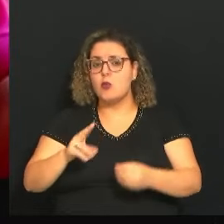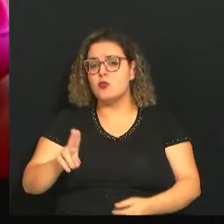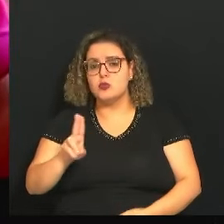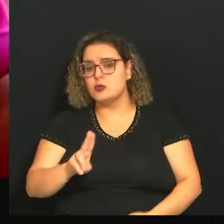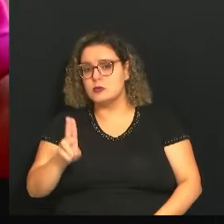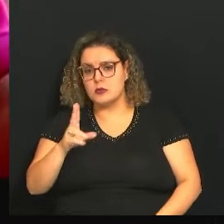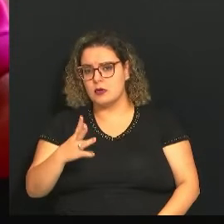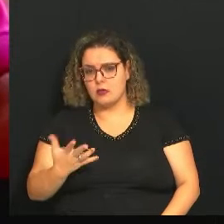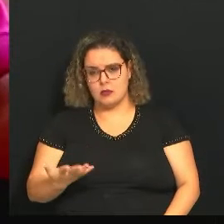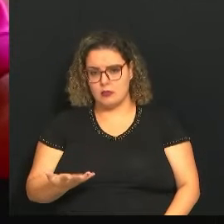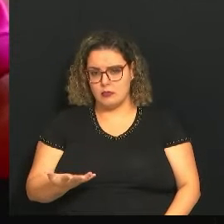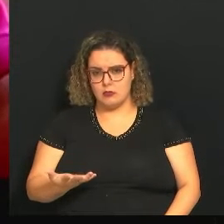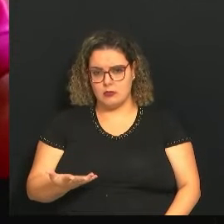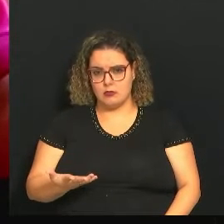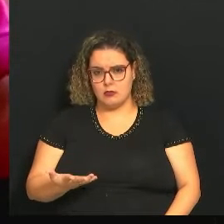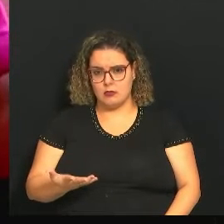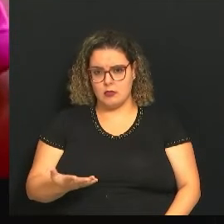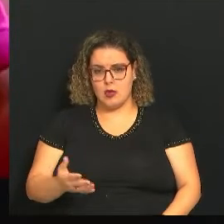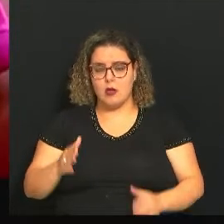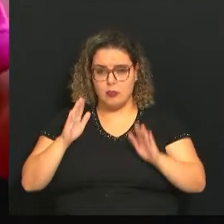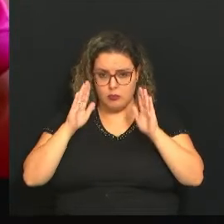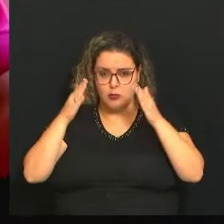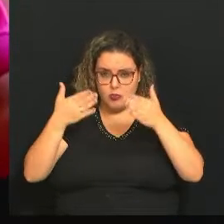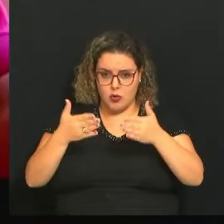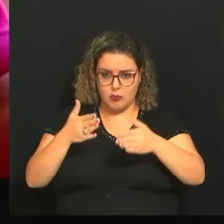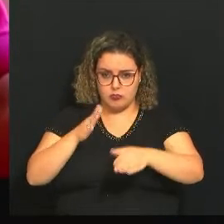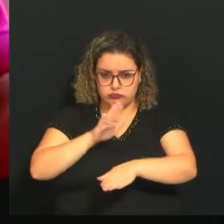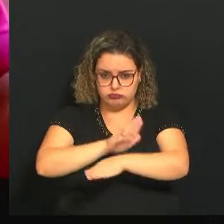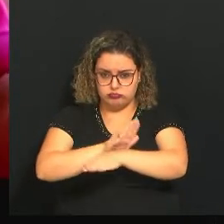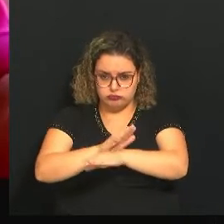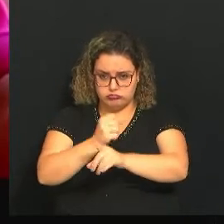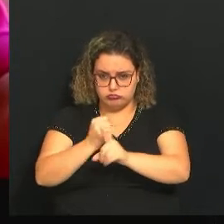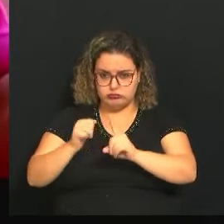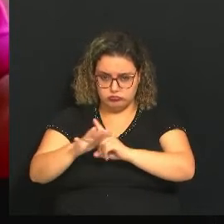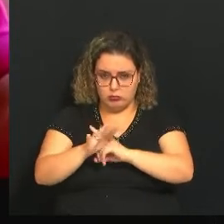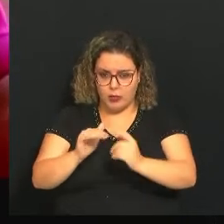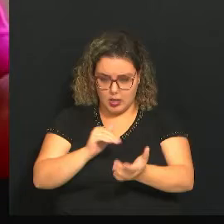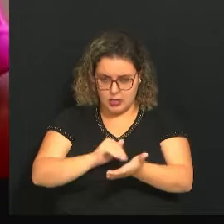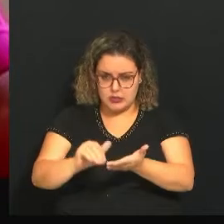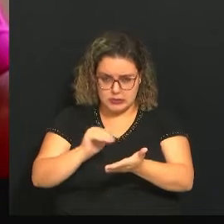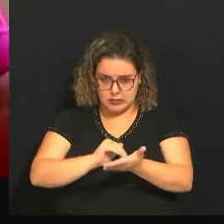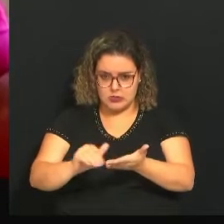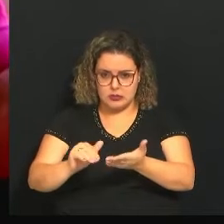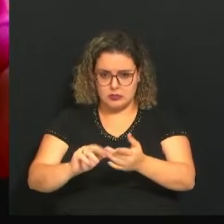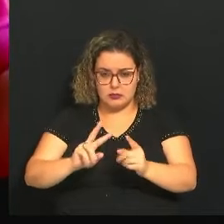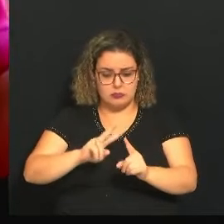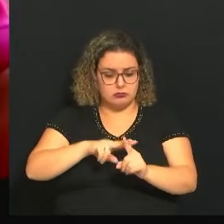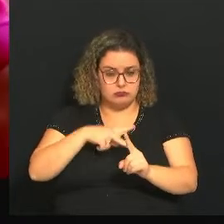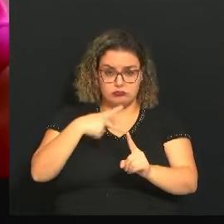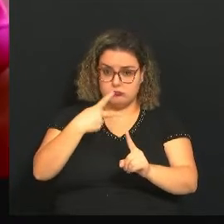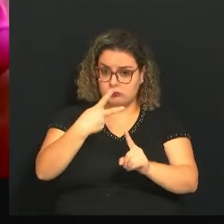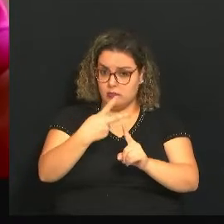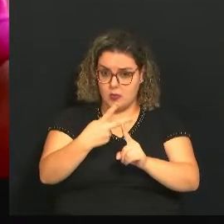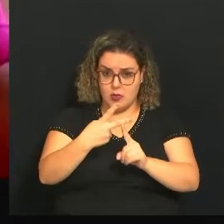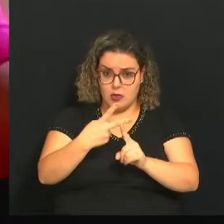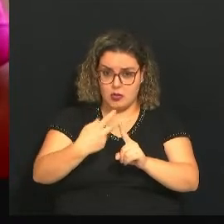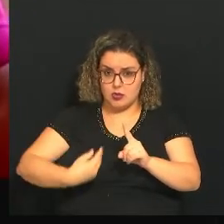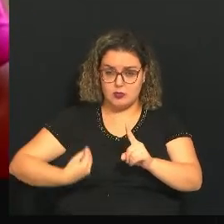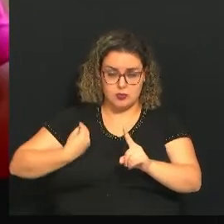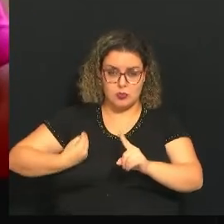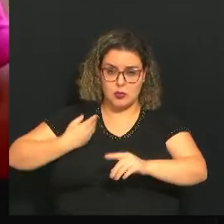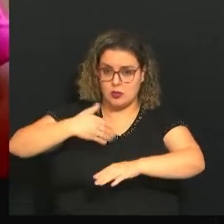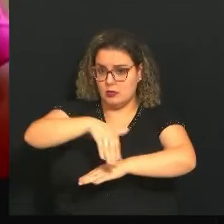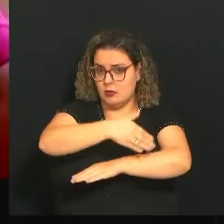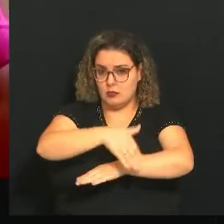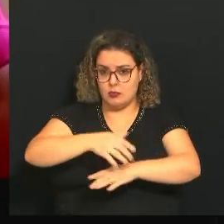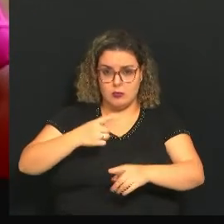hoje a própria Secretaria de Assistência da Prefeitura de Campinas, constata que dobrou a quantidade de morador de rua. É porque as